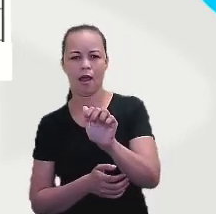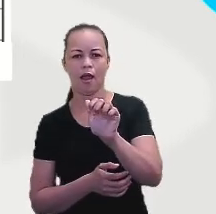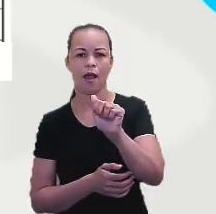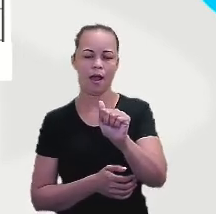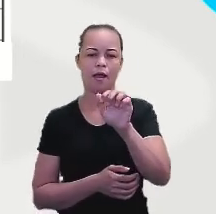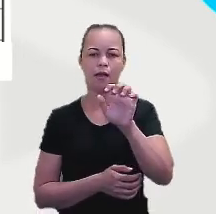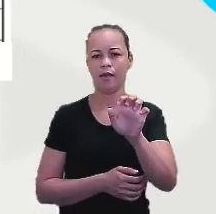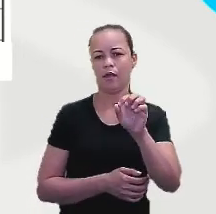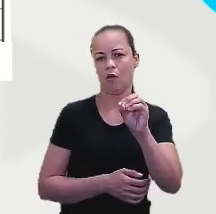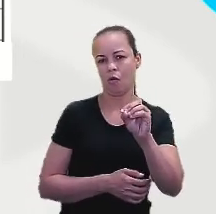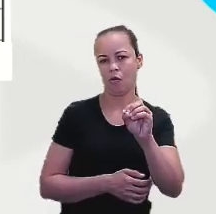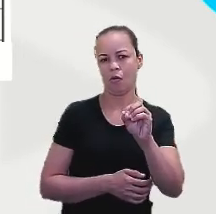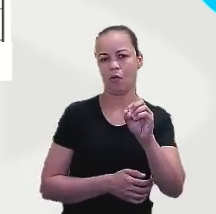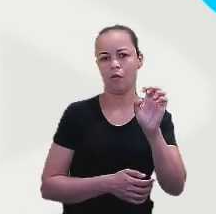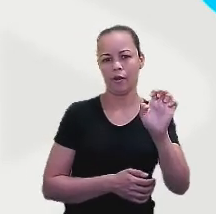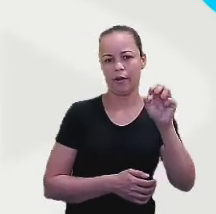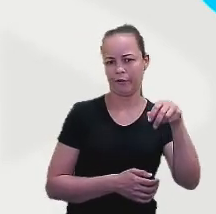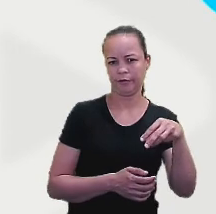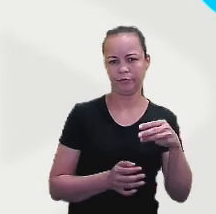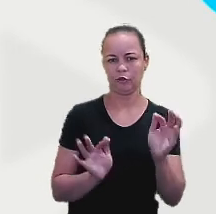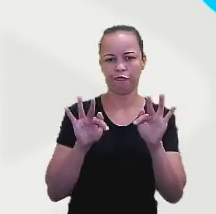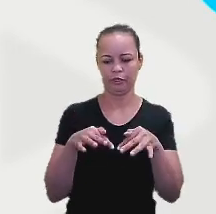como é fácil? Então, vamos lá.